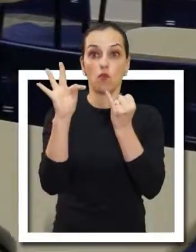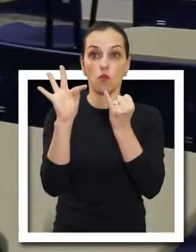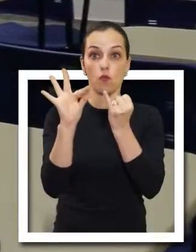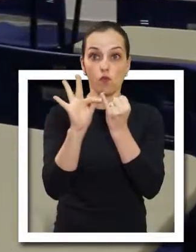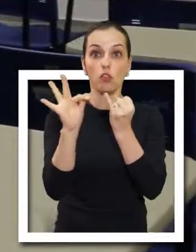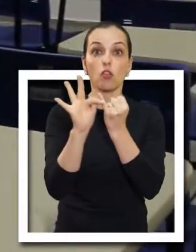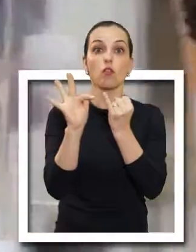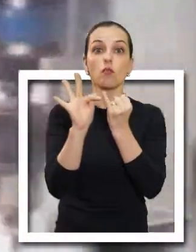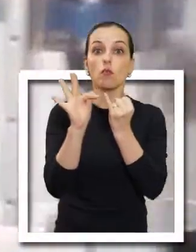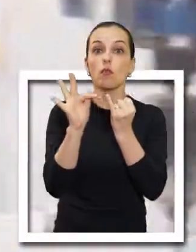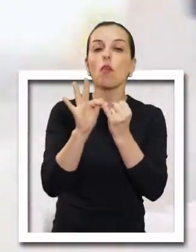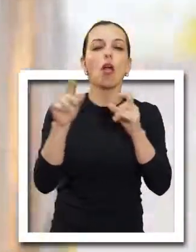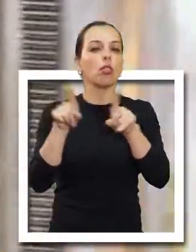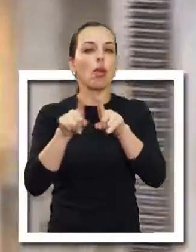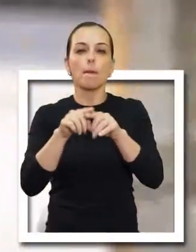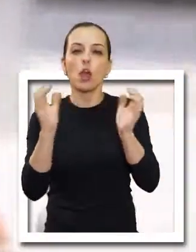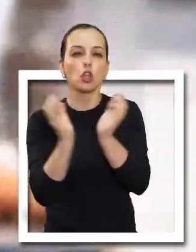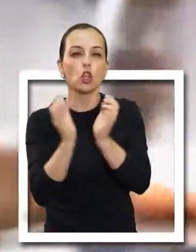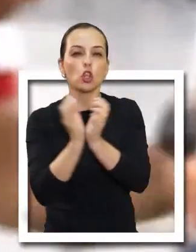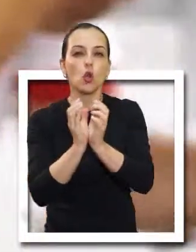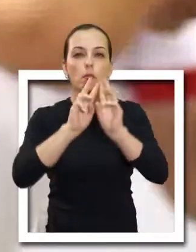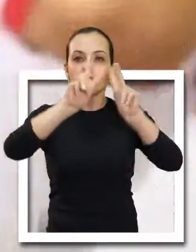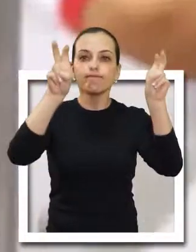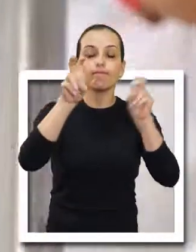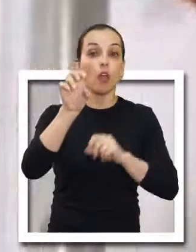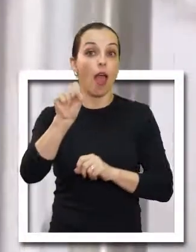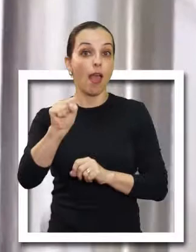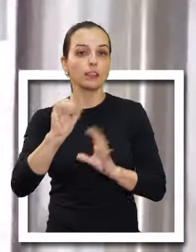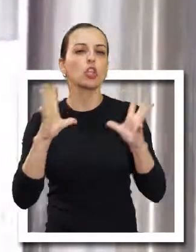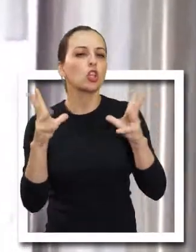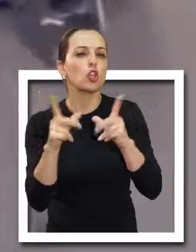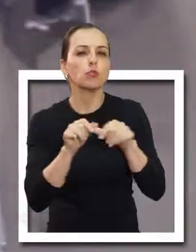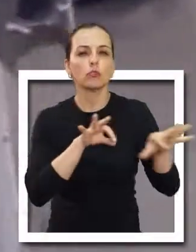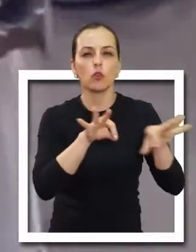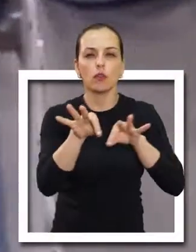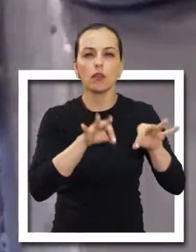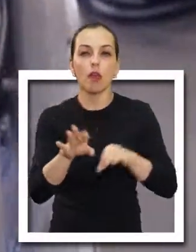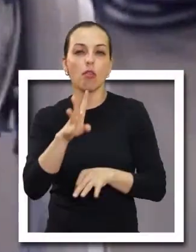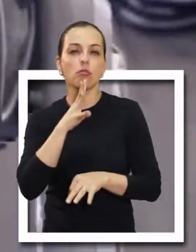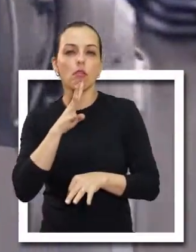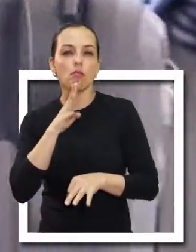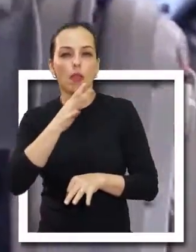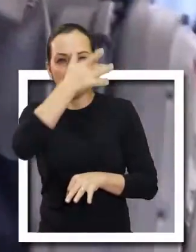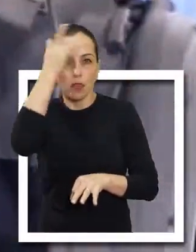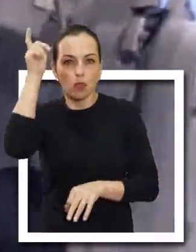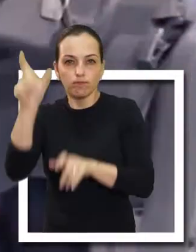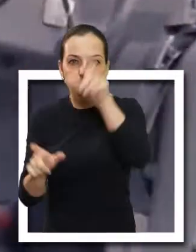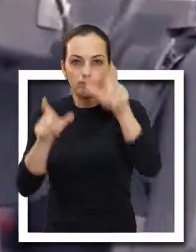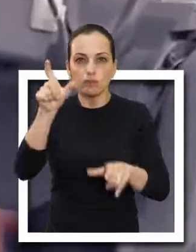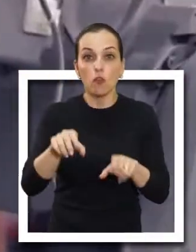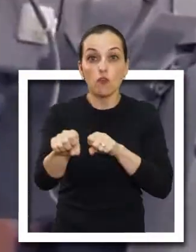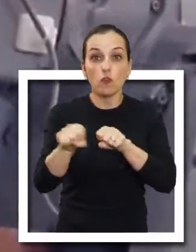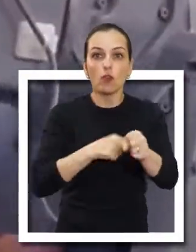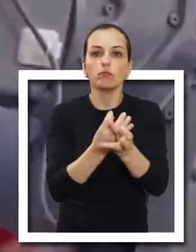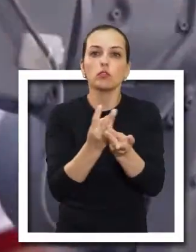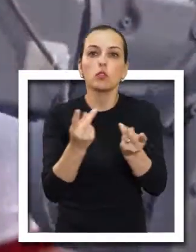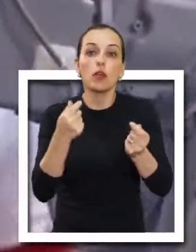Instituto Federal de São Paulo e o Sistema S, gerando conhecimento e mão de obra especializada em toda a